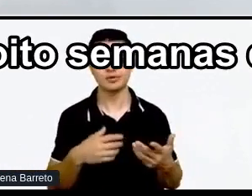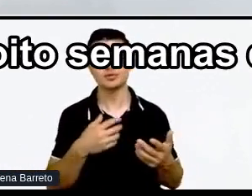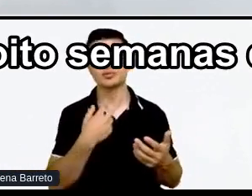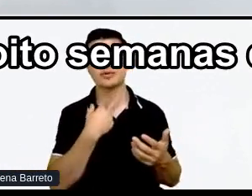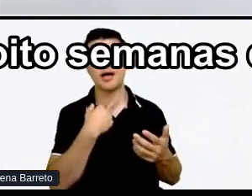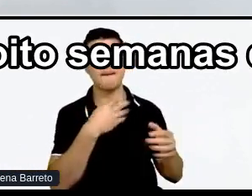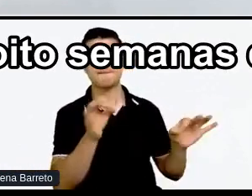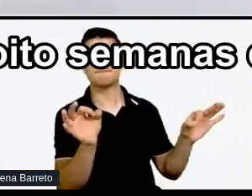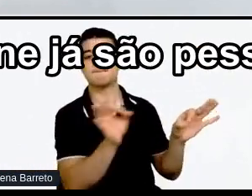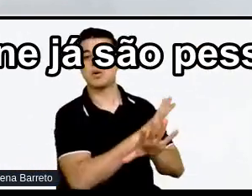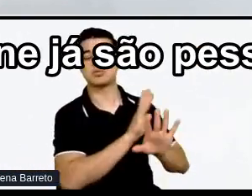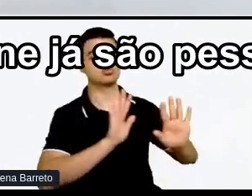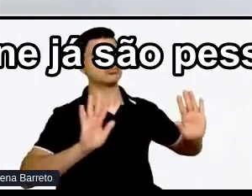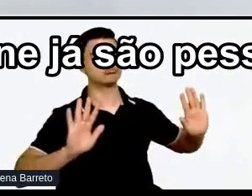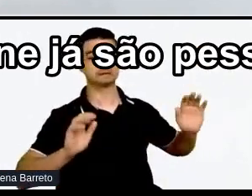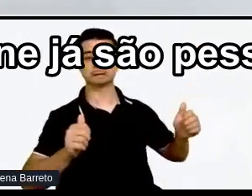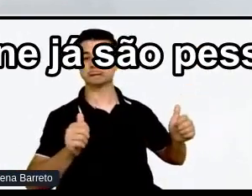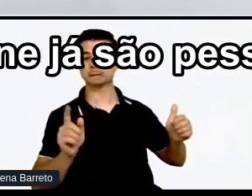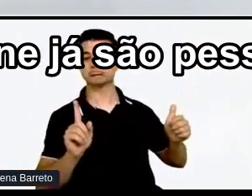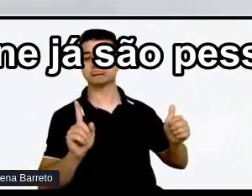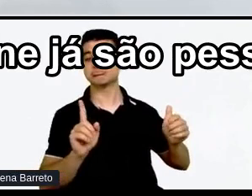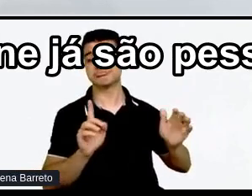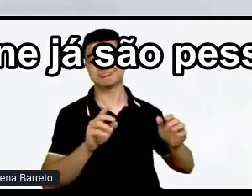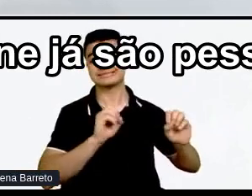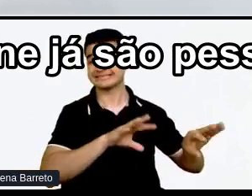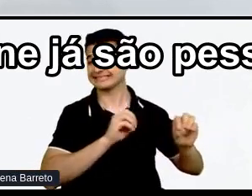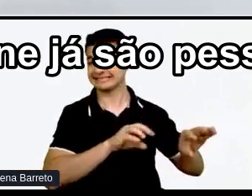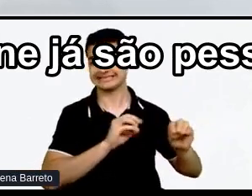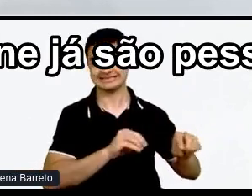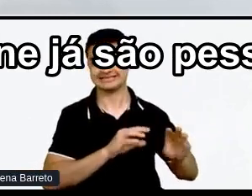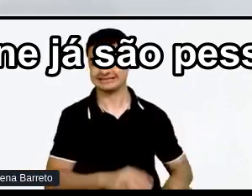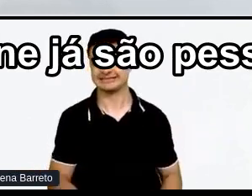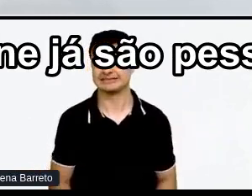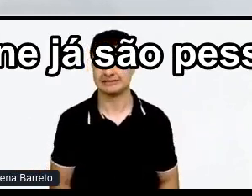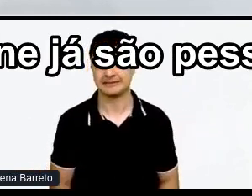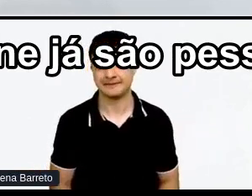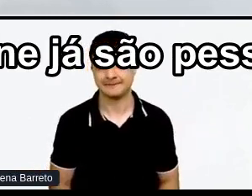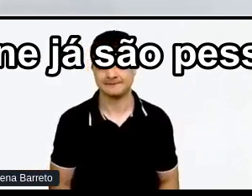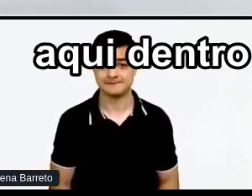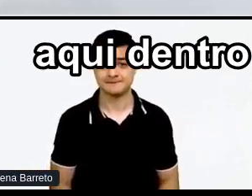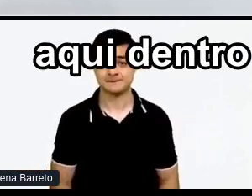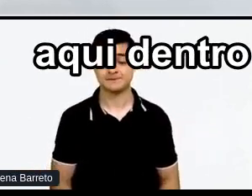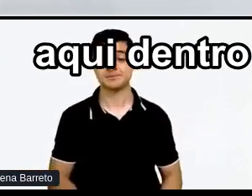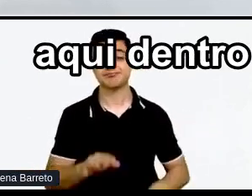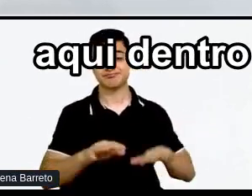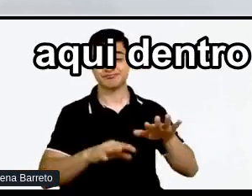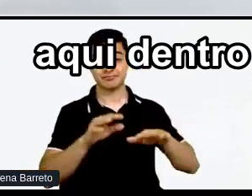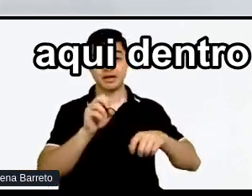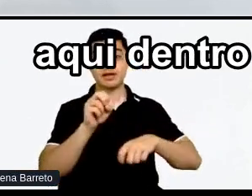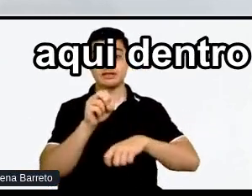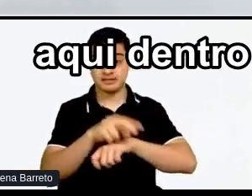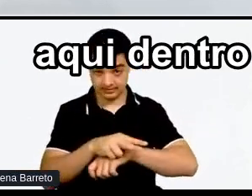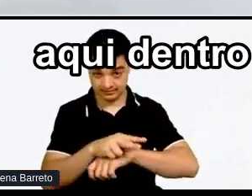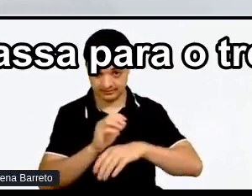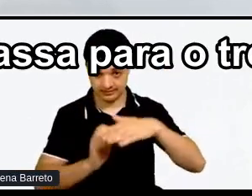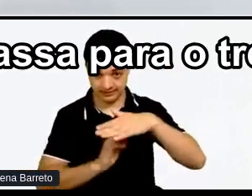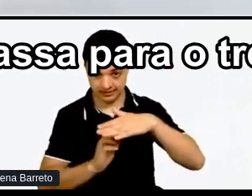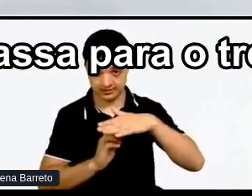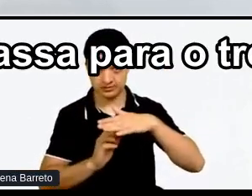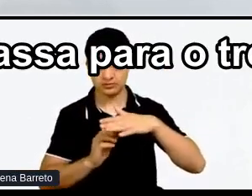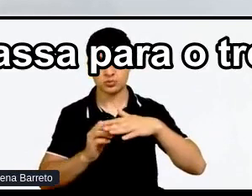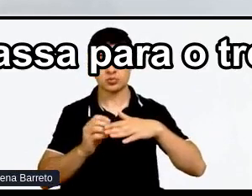semanas de treinamento. Só que Day One já são pessoas que recebem como CLT aqui dentro da empresa.